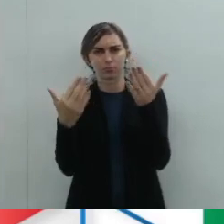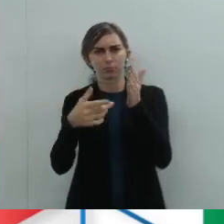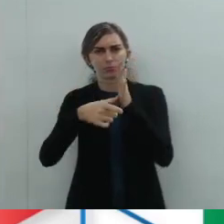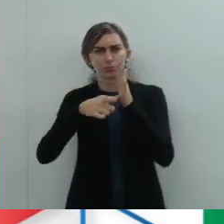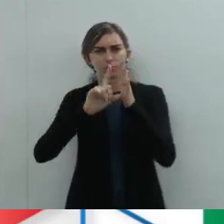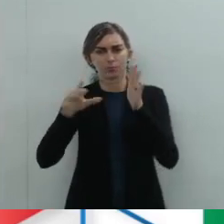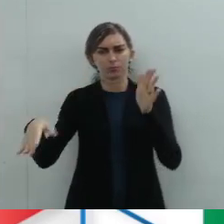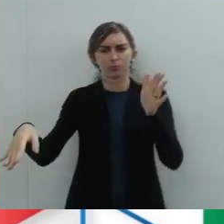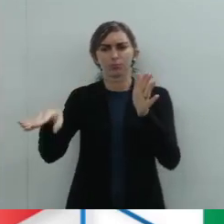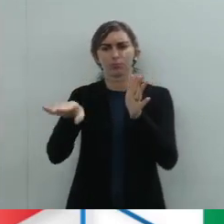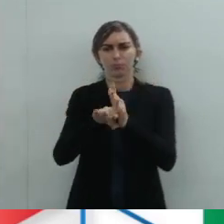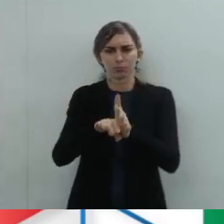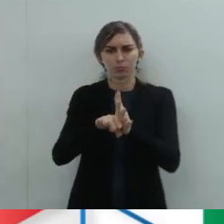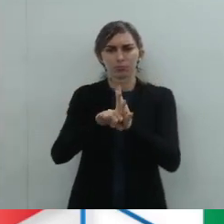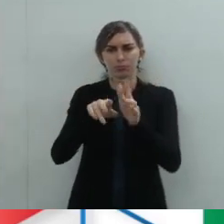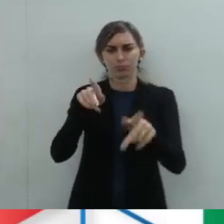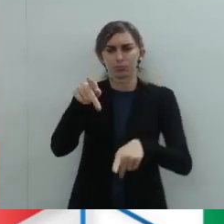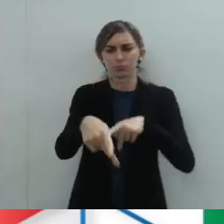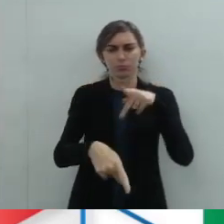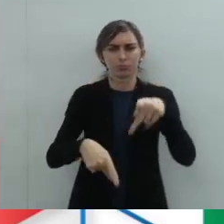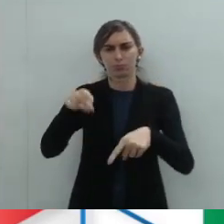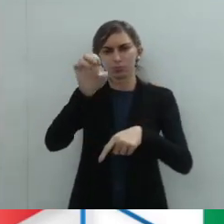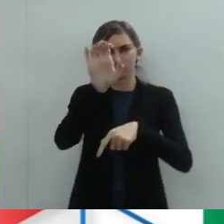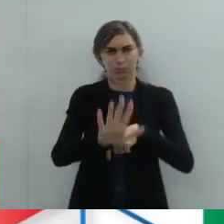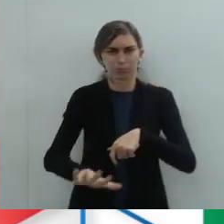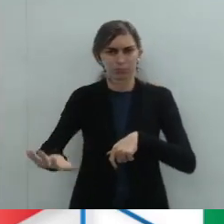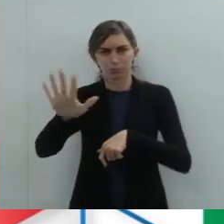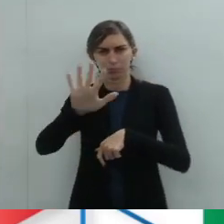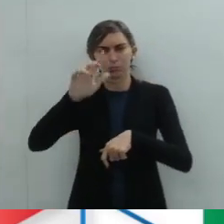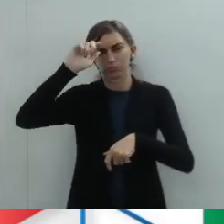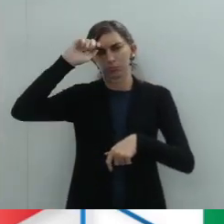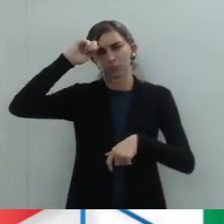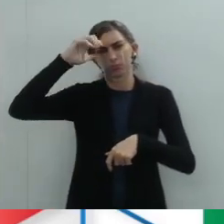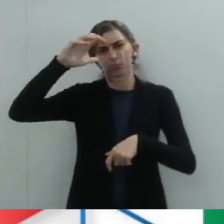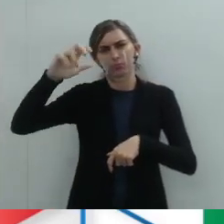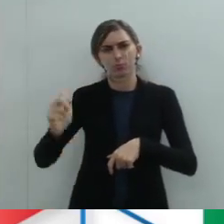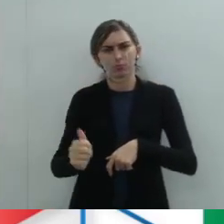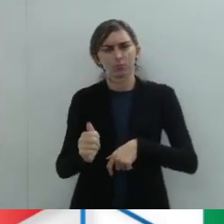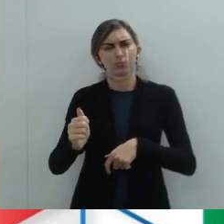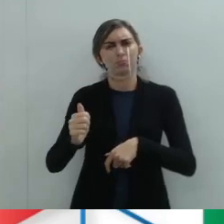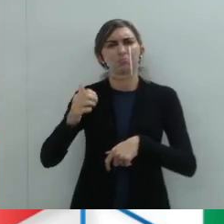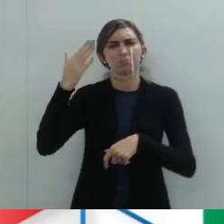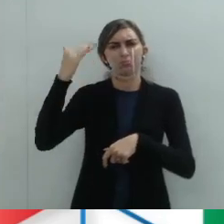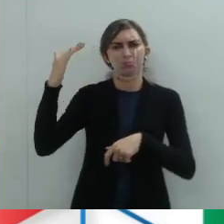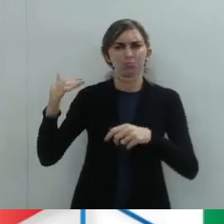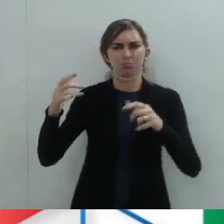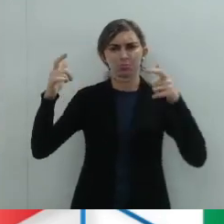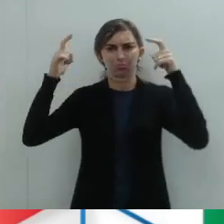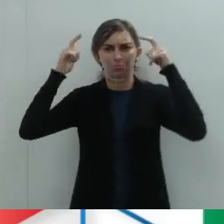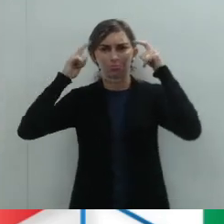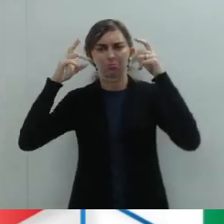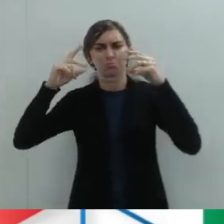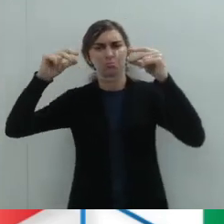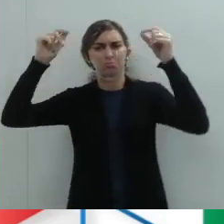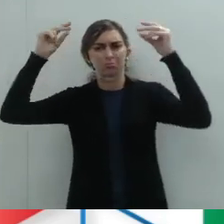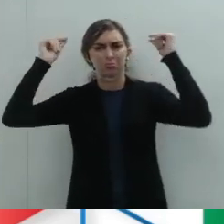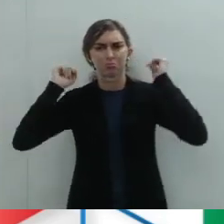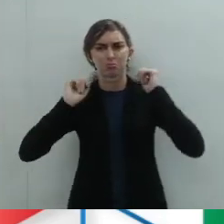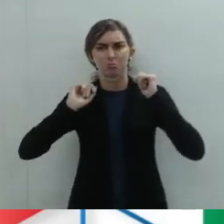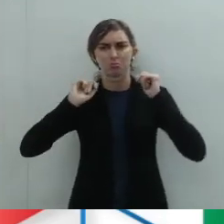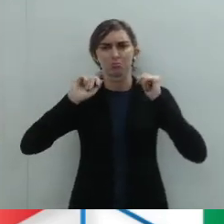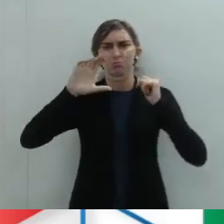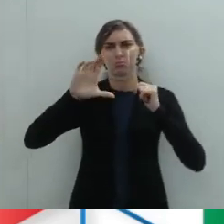da chegada do povo europeu, a África teve reinos ricos e fabulosos. Na antiguidade, temos o Império